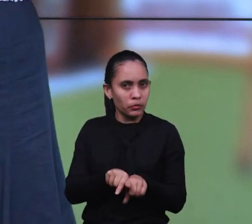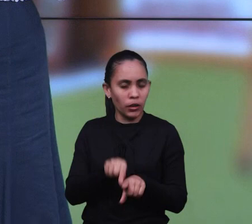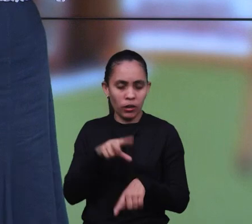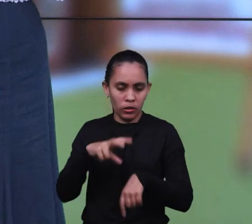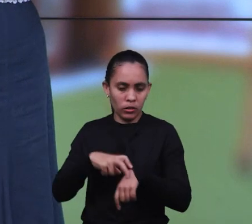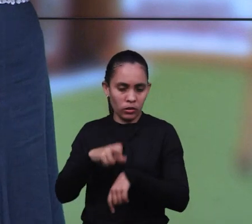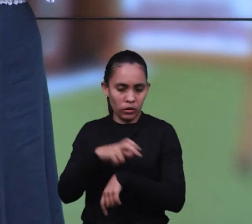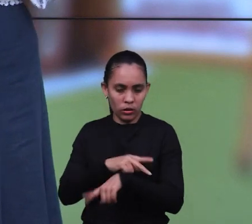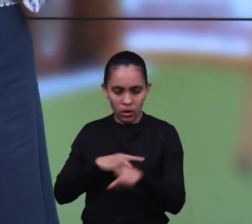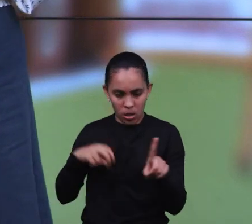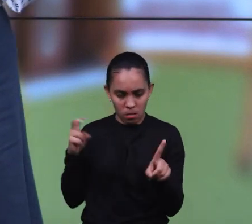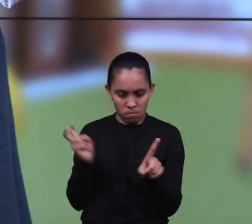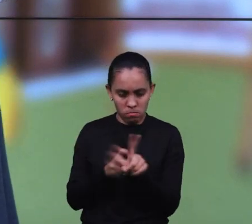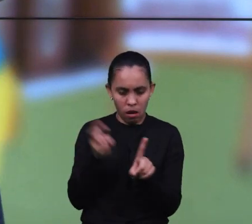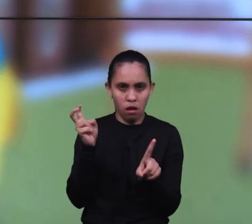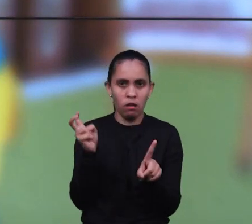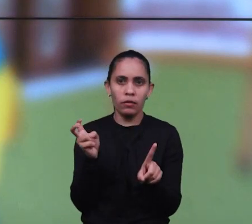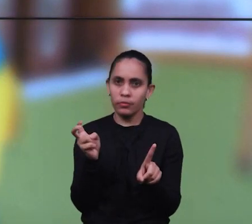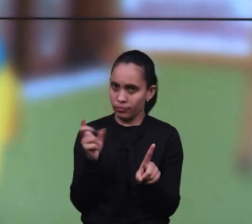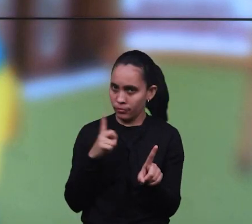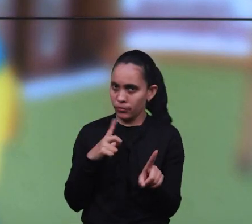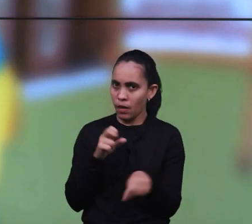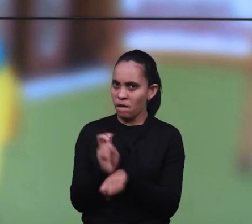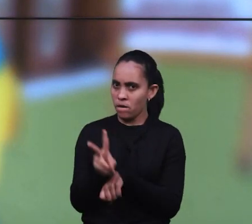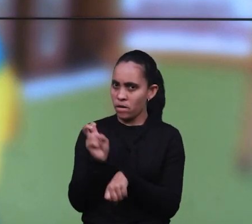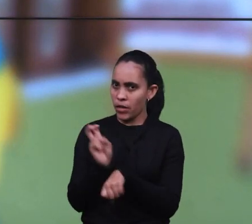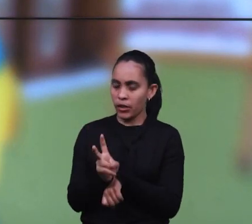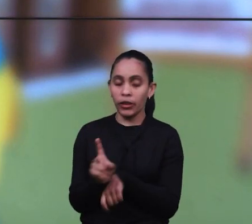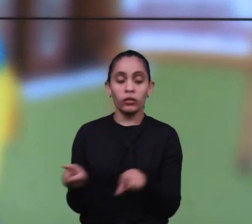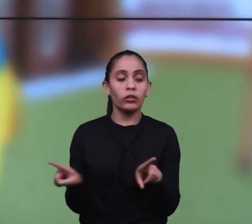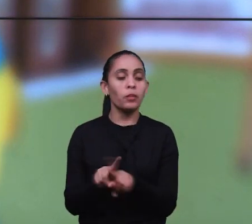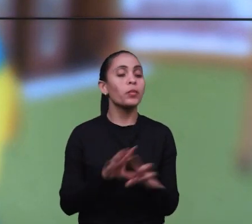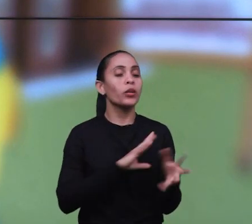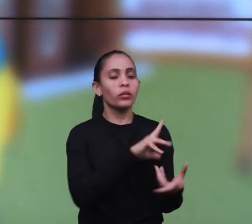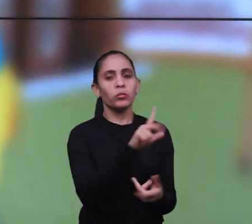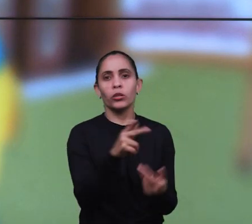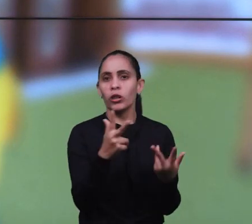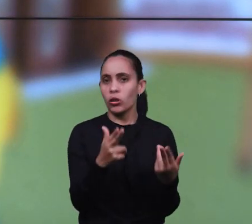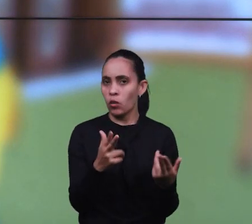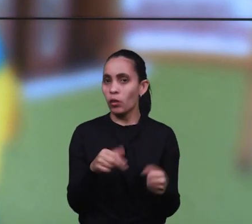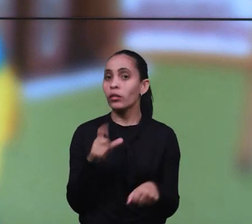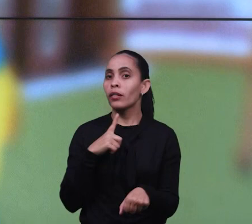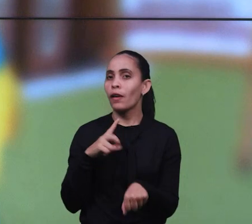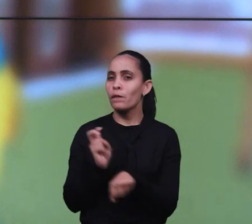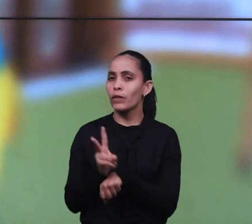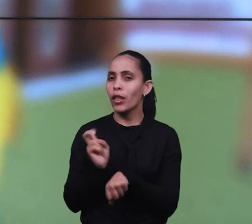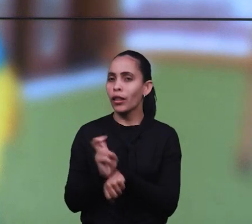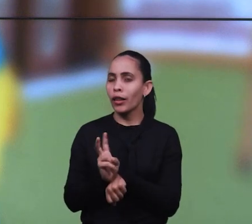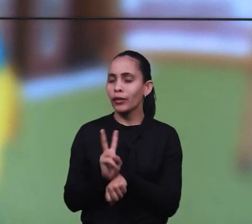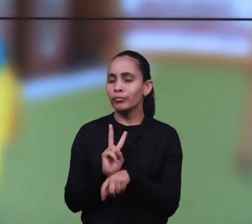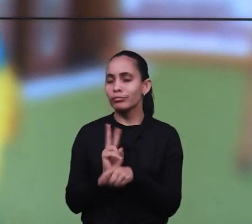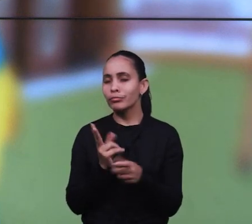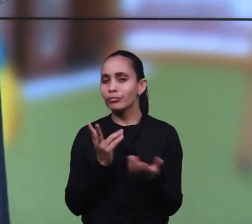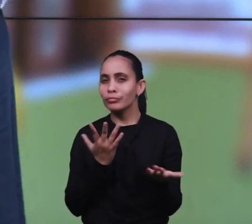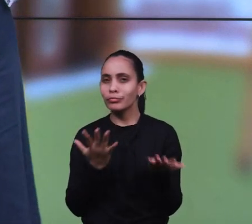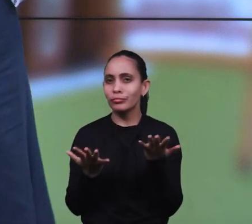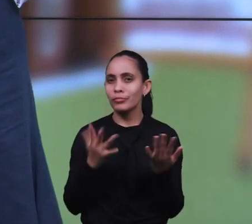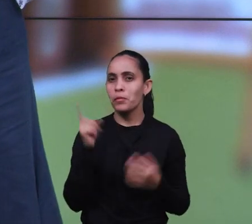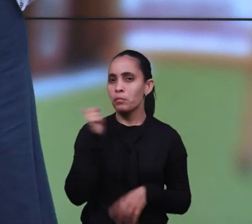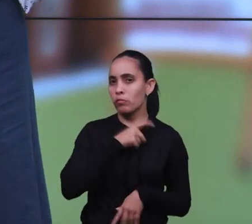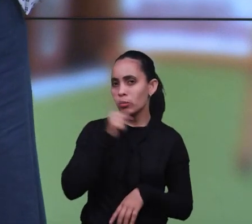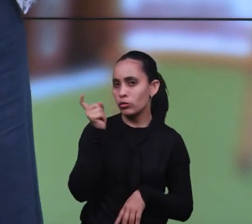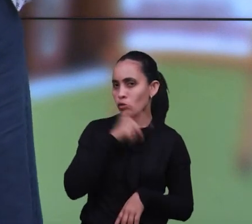tinha insetos, bichos e picadas com venenos. Você sabe que no mundo é assim também? Tem um veneno